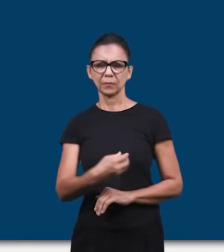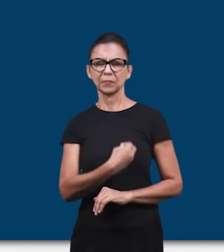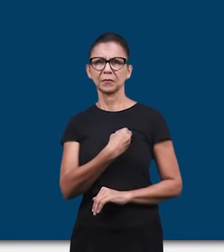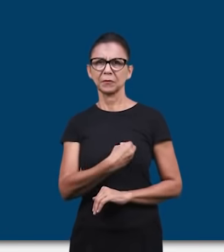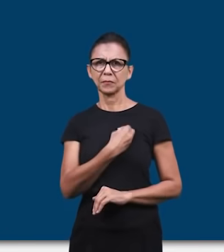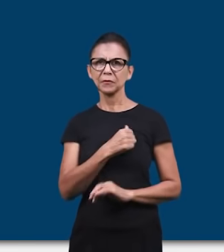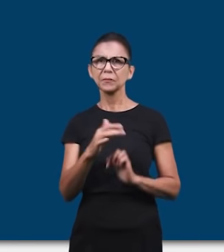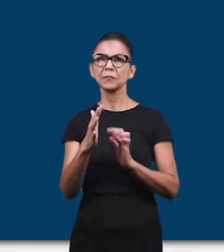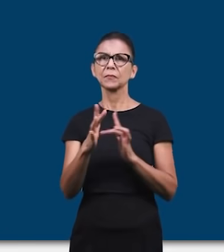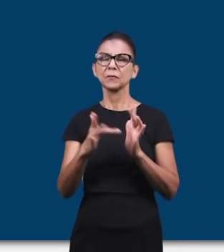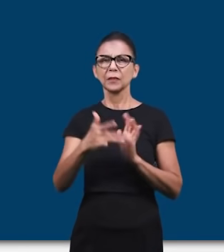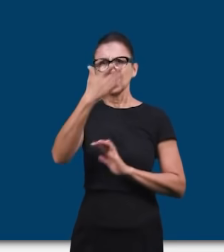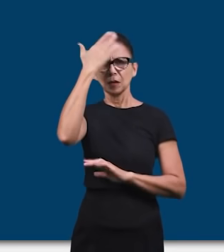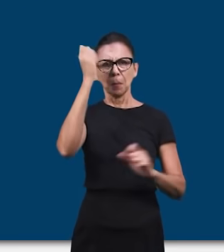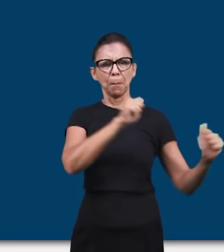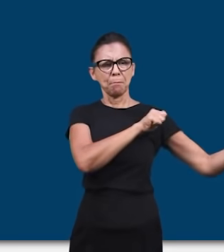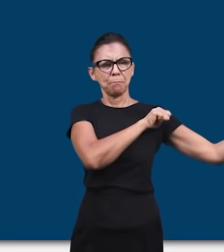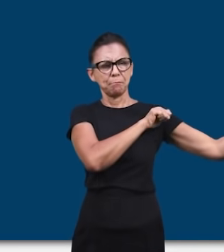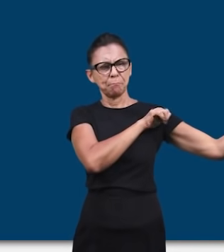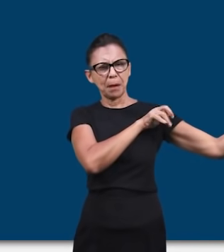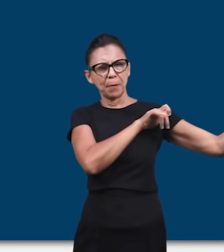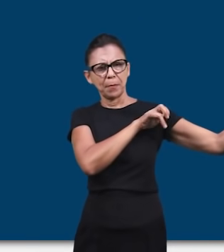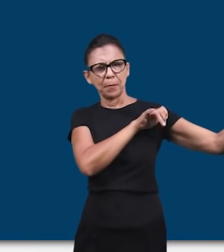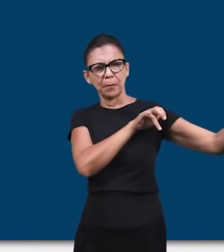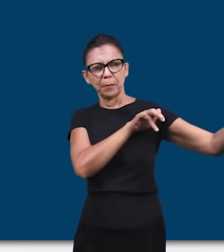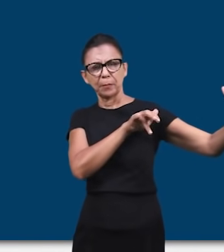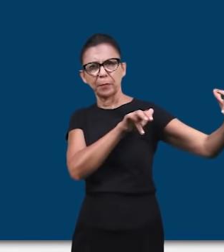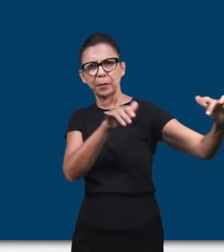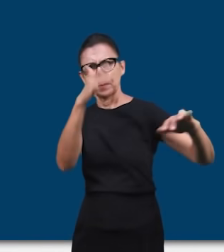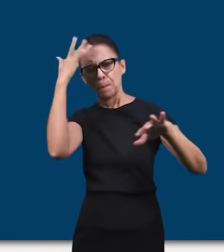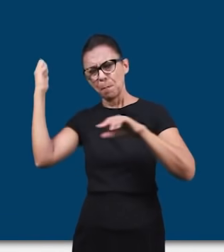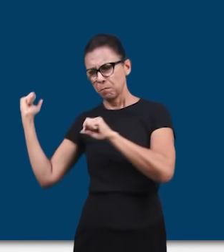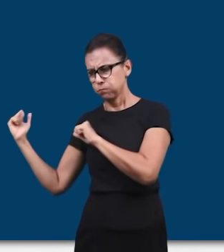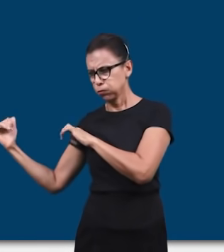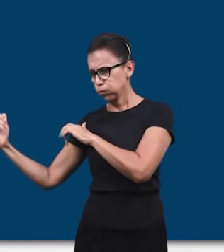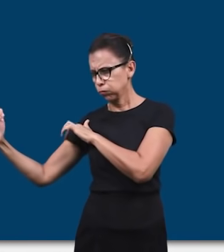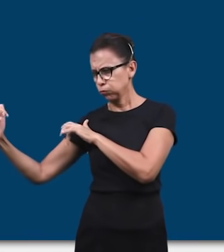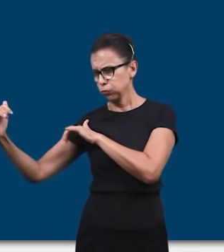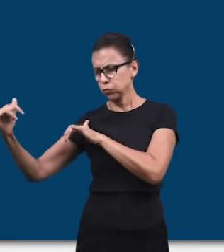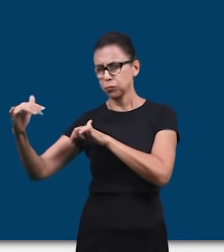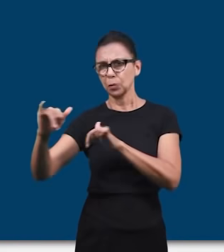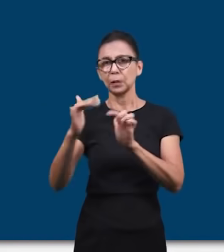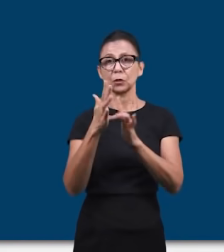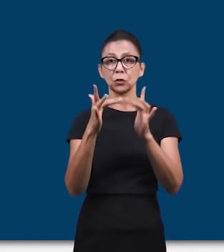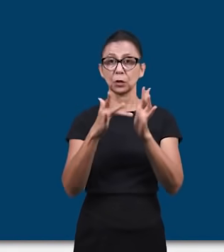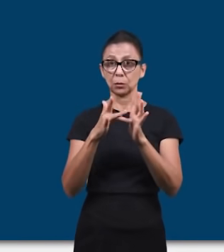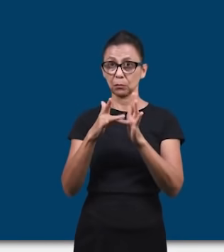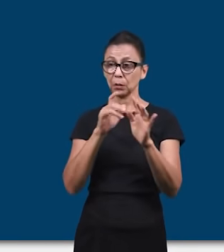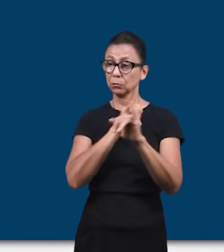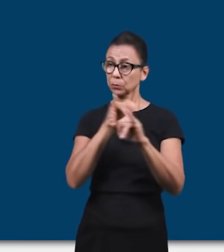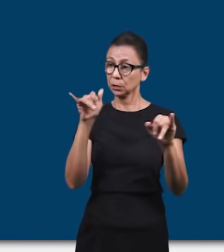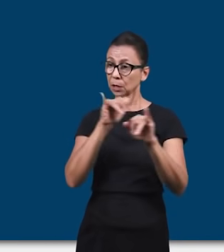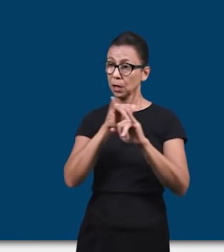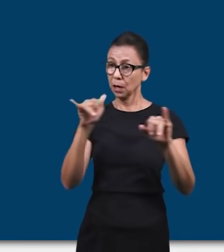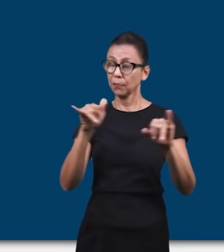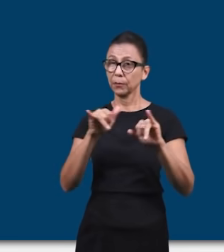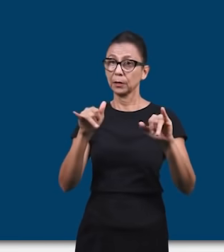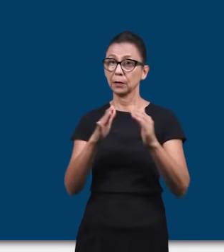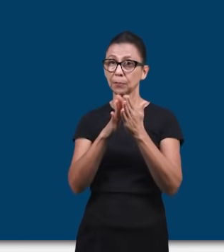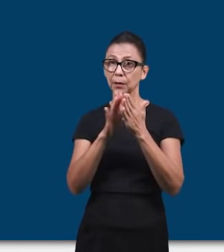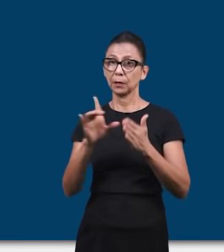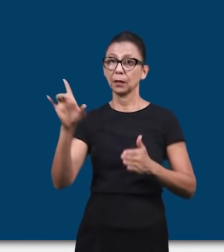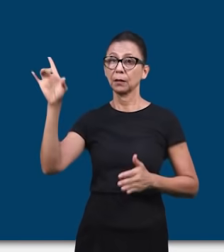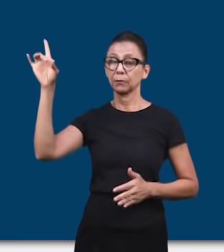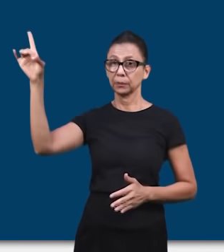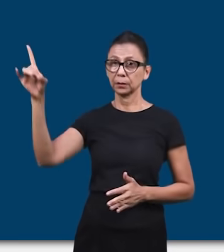lugares junto à porta eles cabiam. E anunciava-lhes a palavra. E vieram ter com ele, conduzindo um